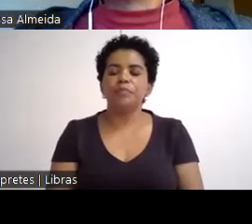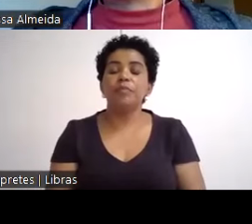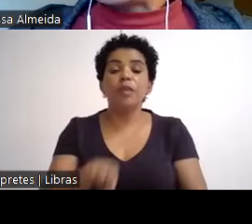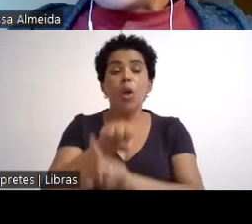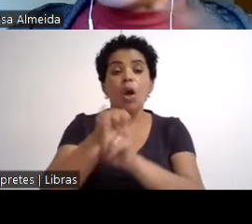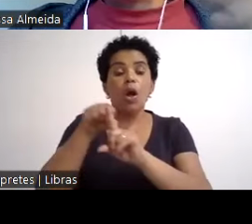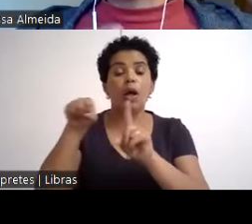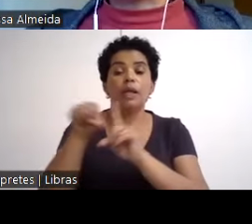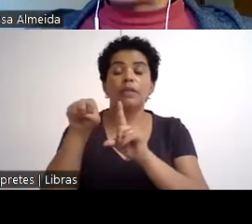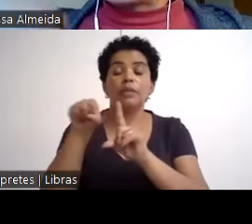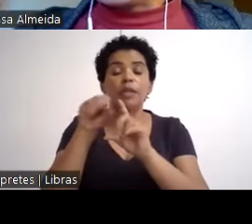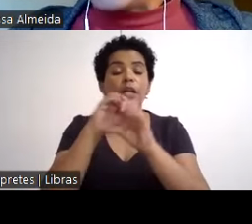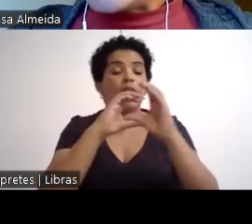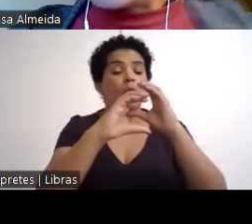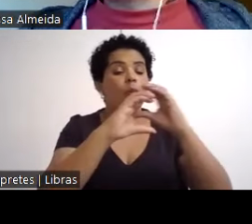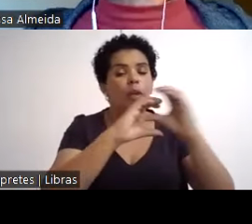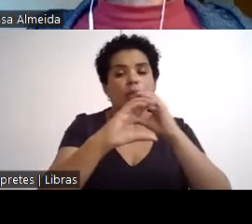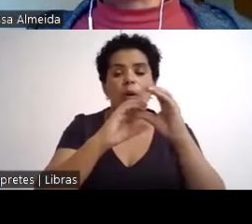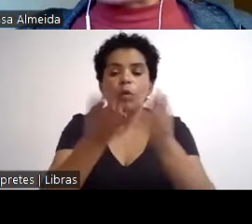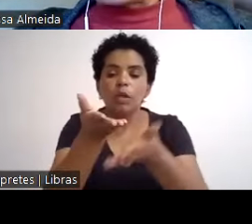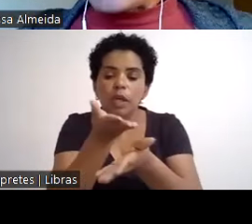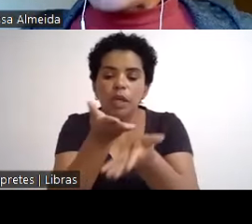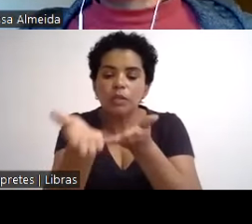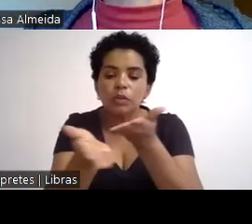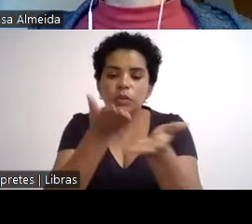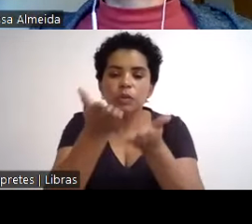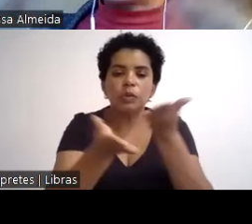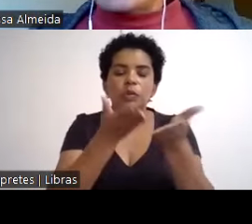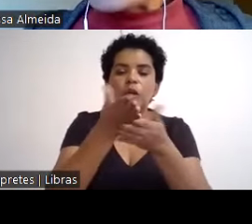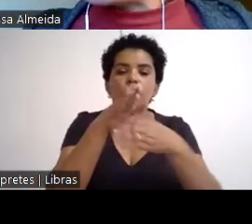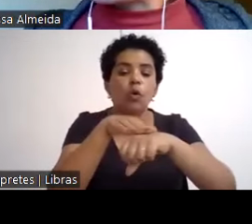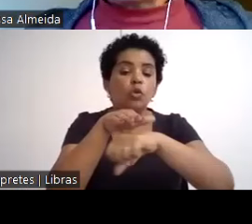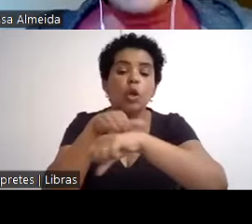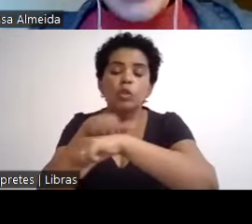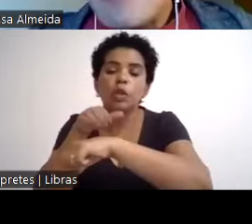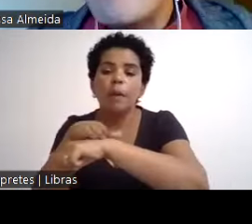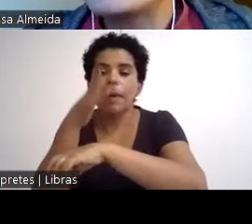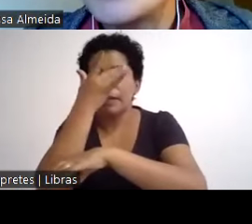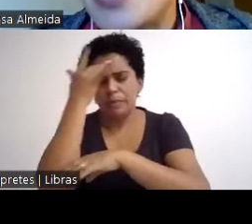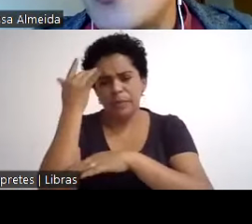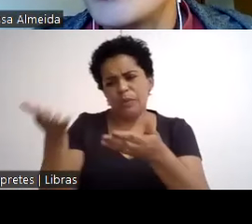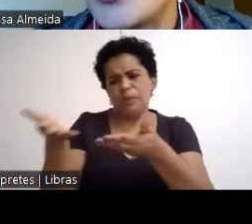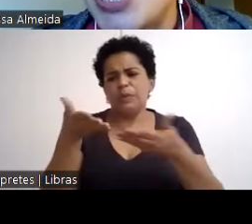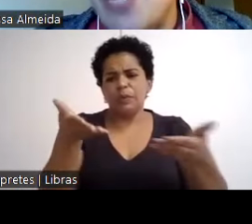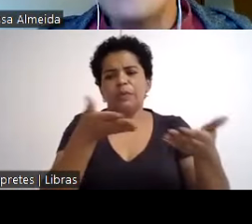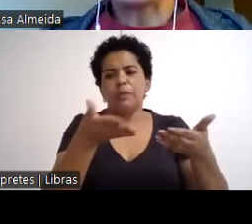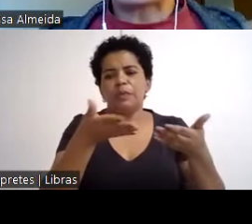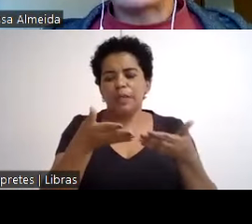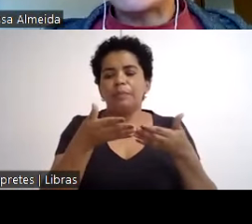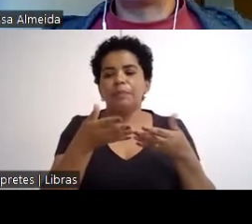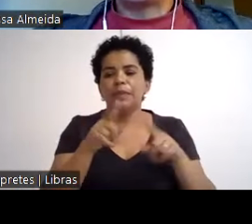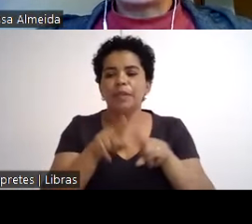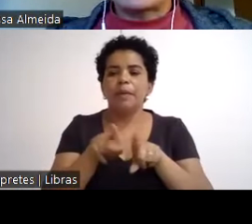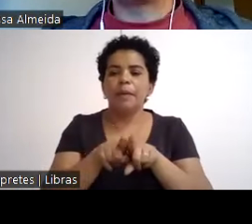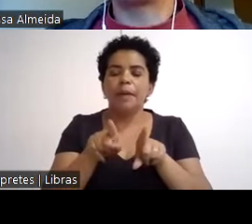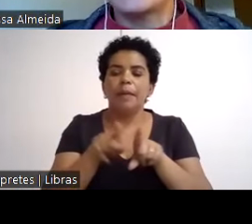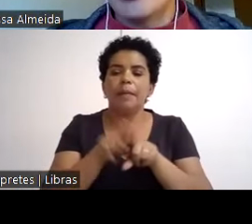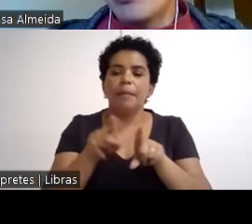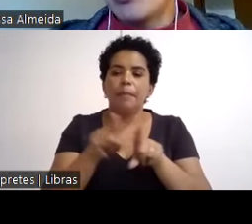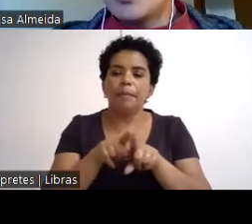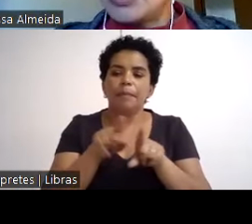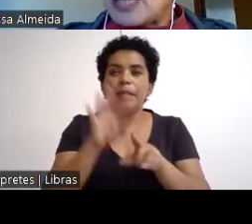essa comunicação, essa articulação, chamar as pessoas, convidar as pessoas. Também tivemos esse recurso social a partir das